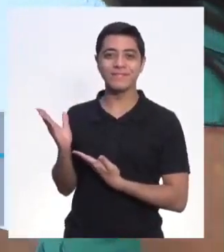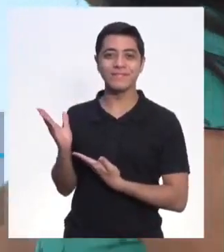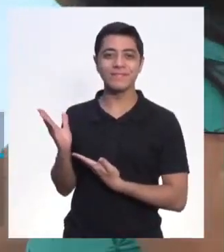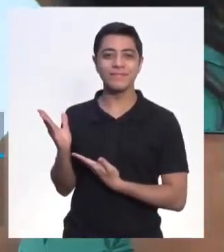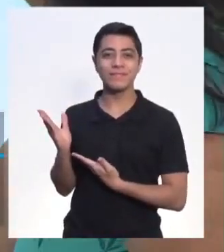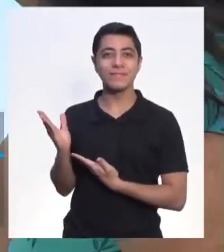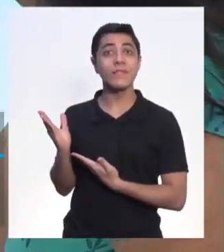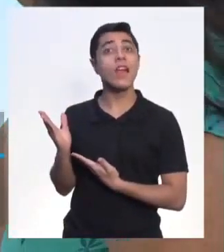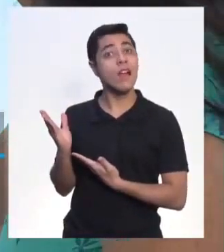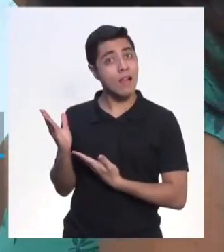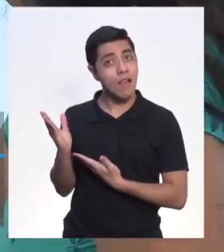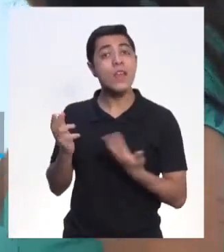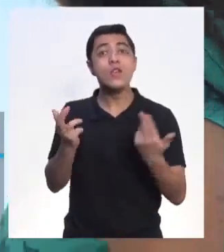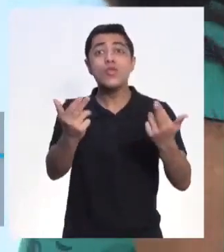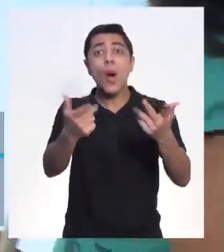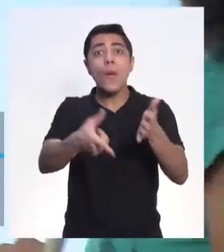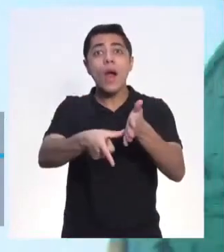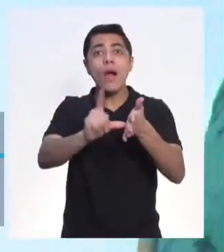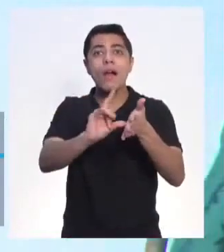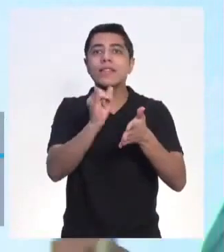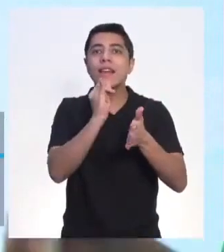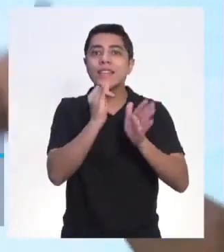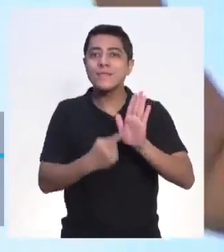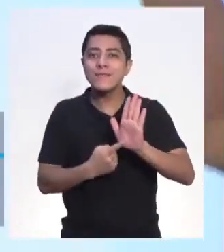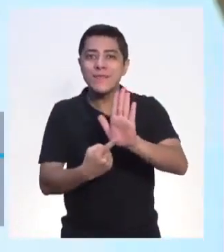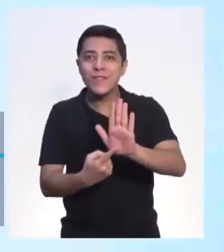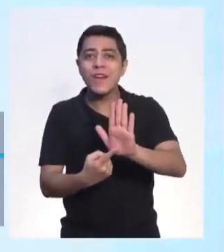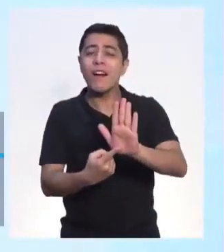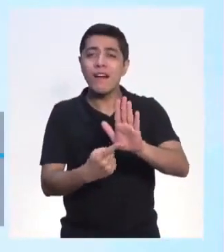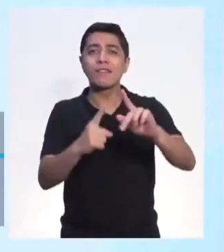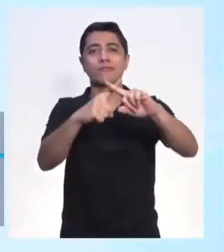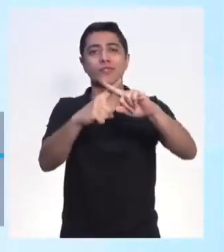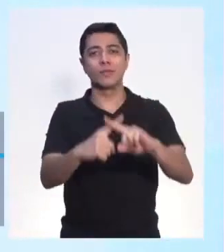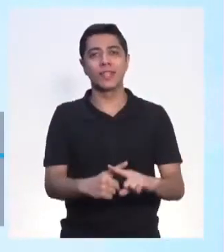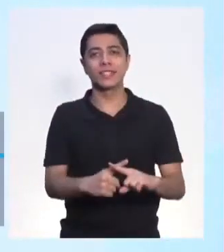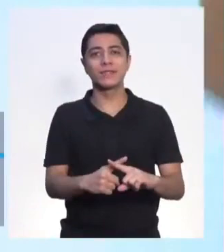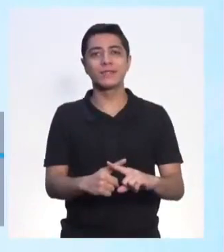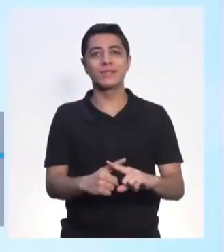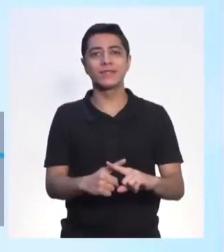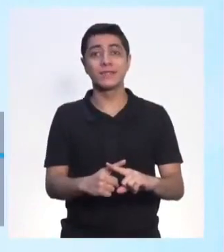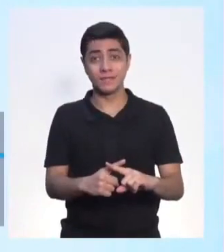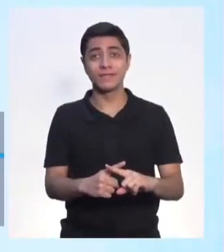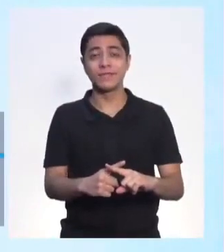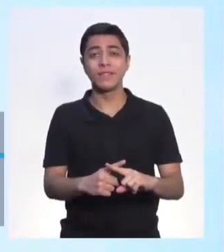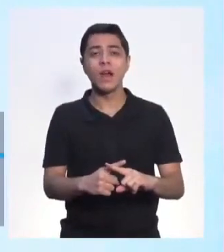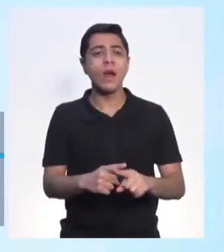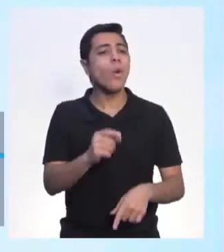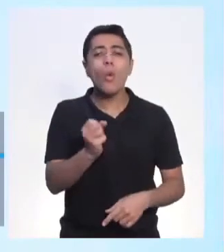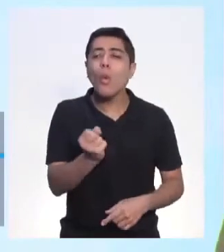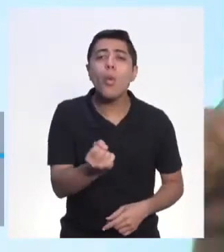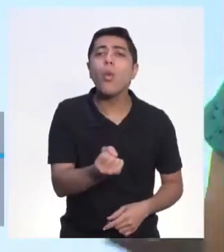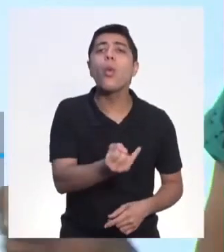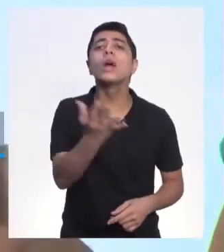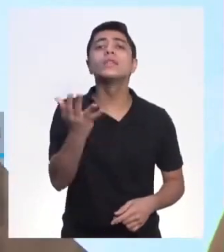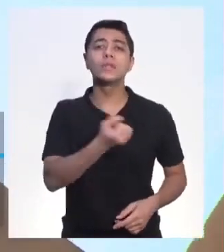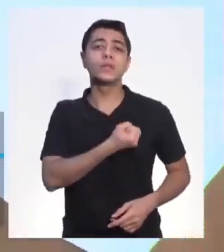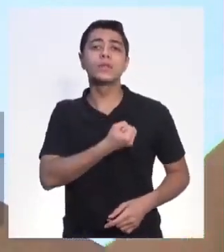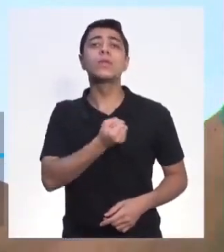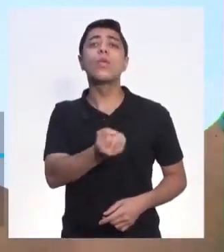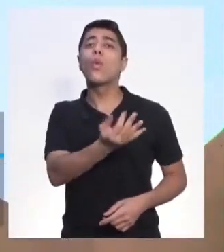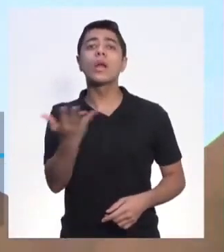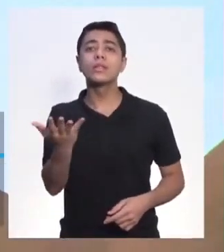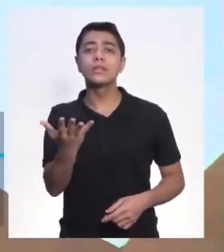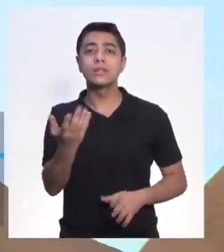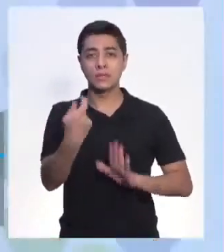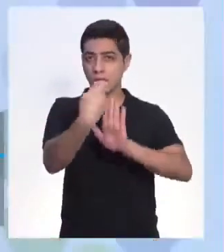gente inicia pela quantidade dada, que eram os 6 conjuntos, e vou